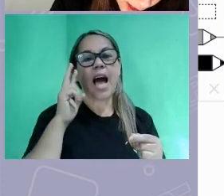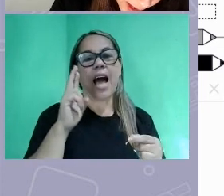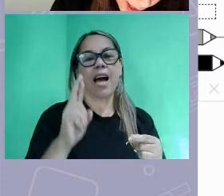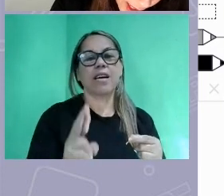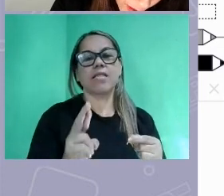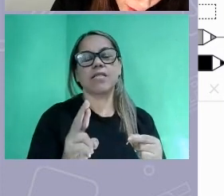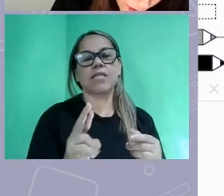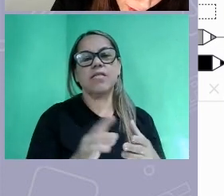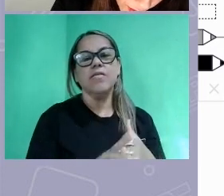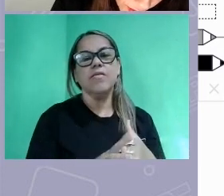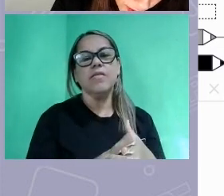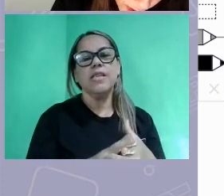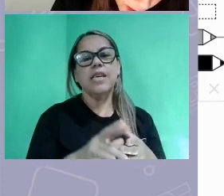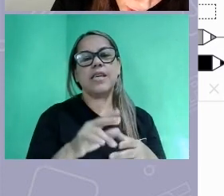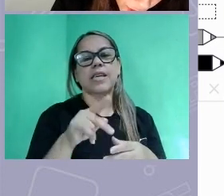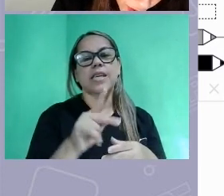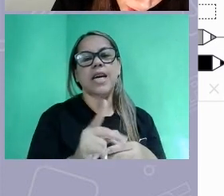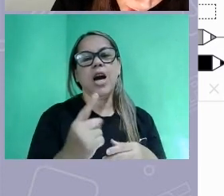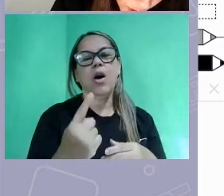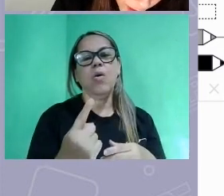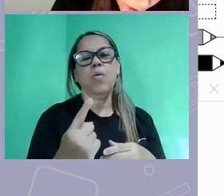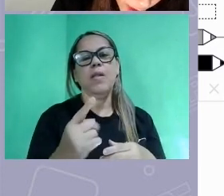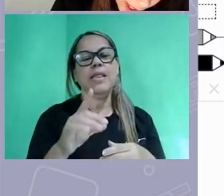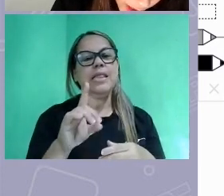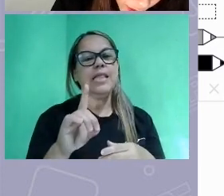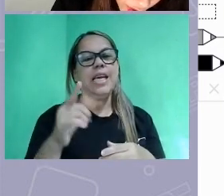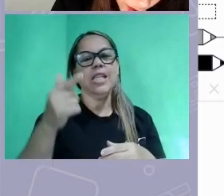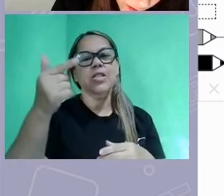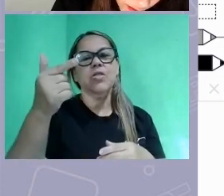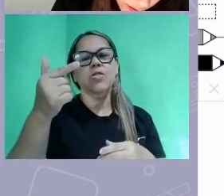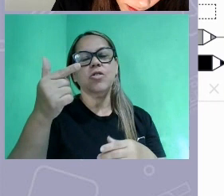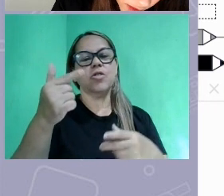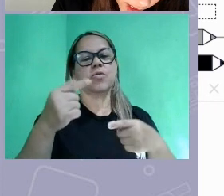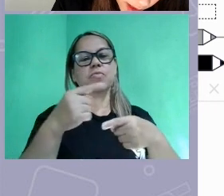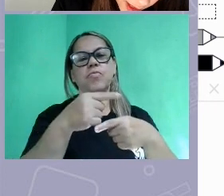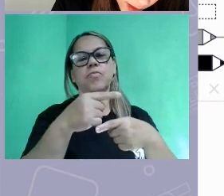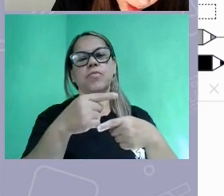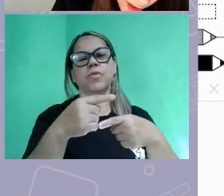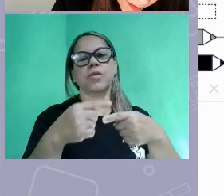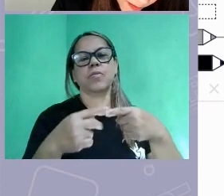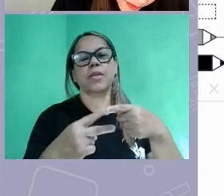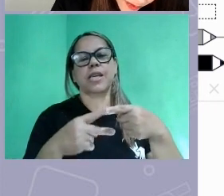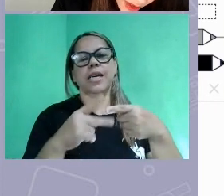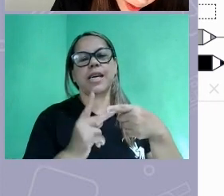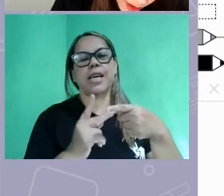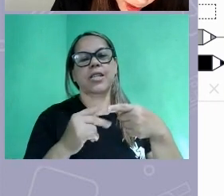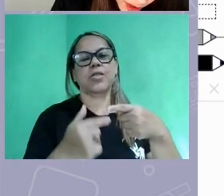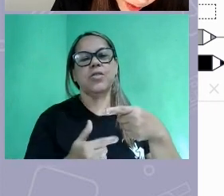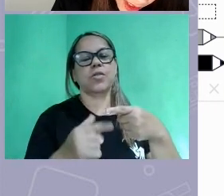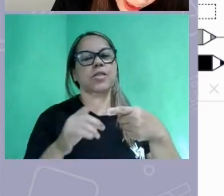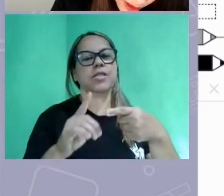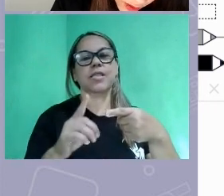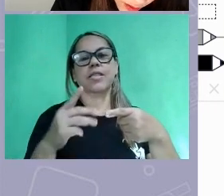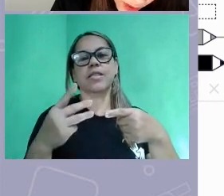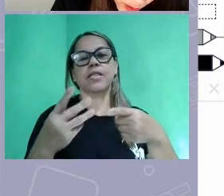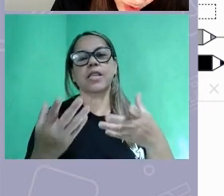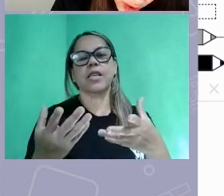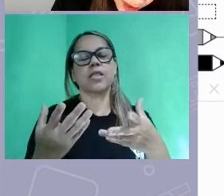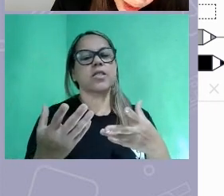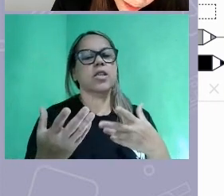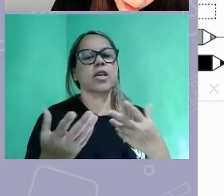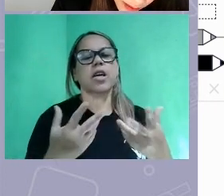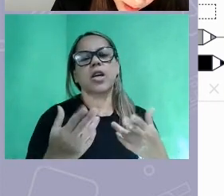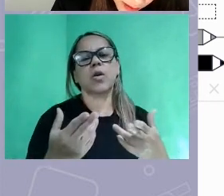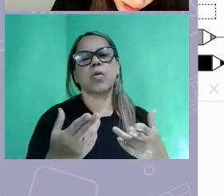K1 D2 sobre um K2 D3 ok? ou seja ele ficaria uma